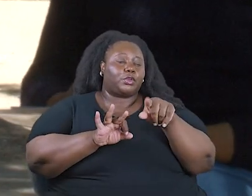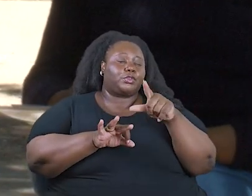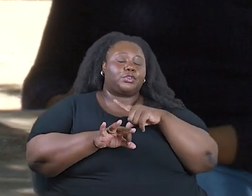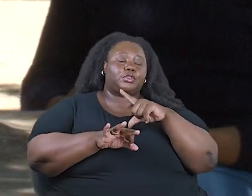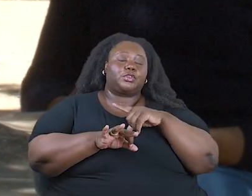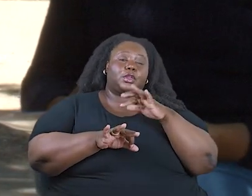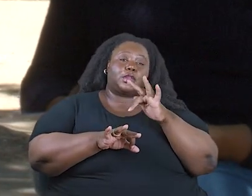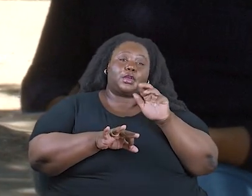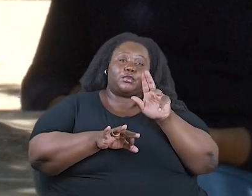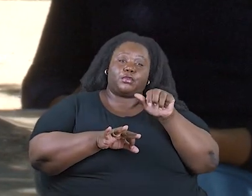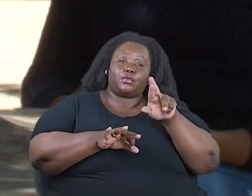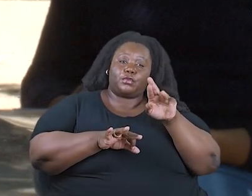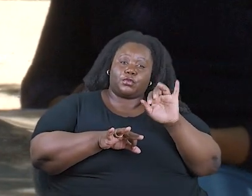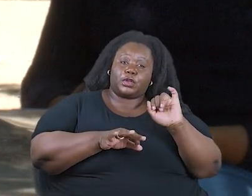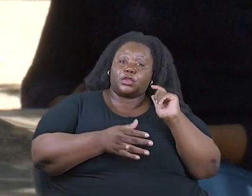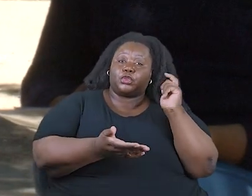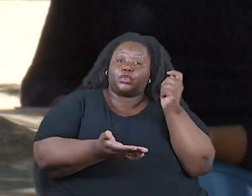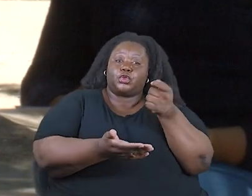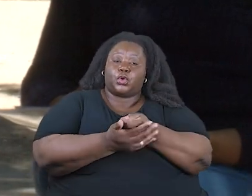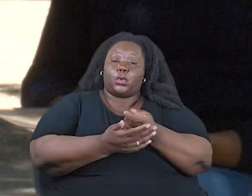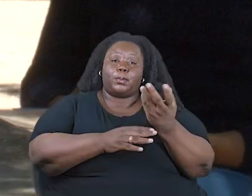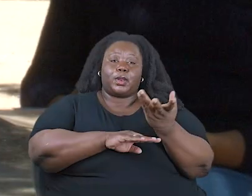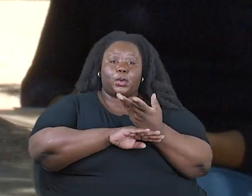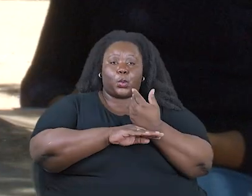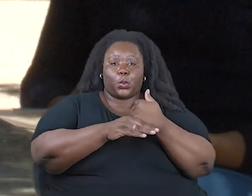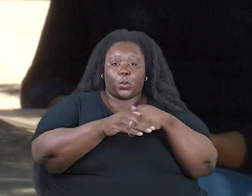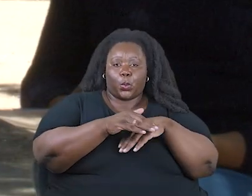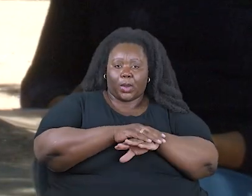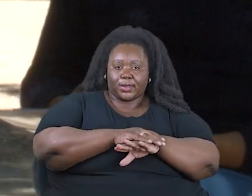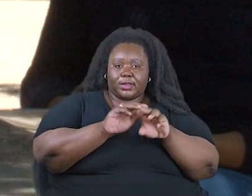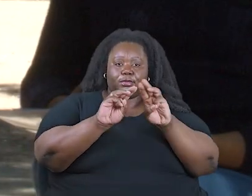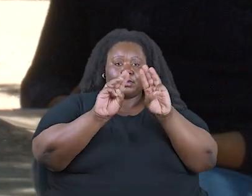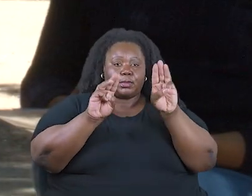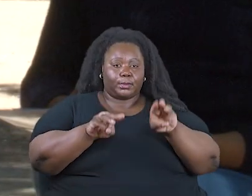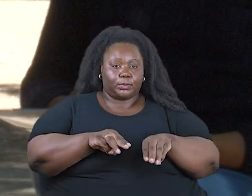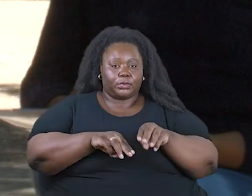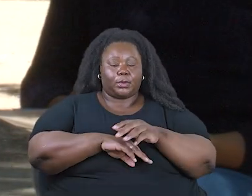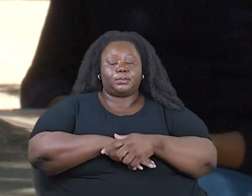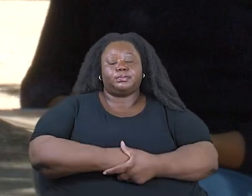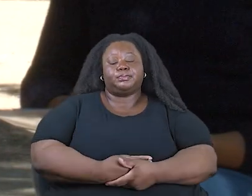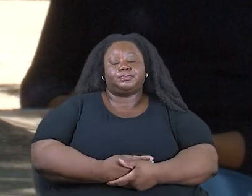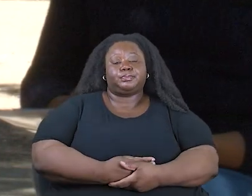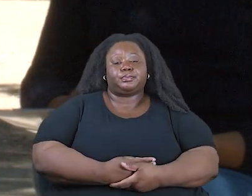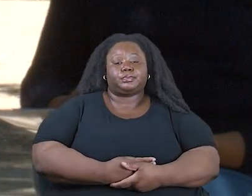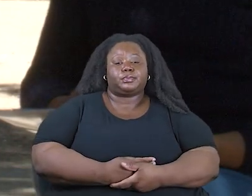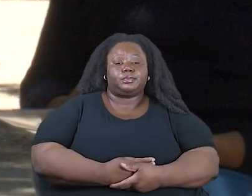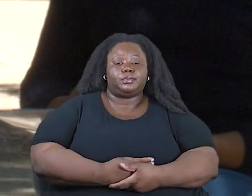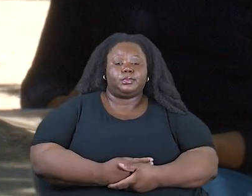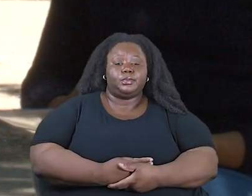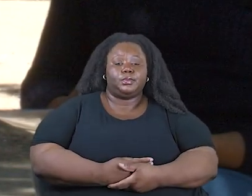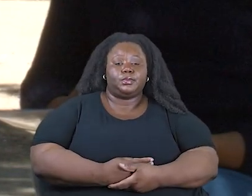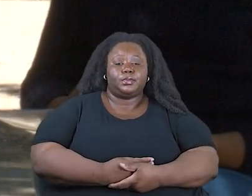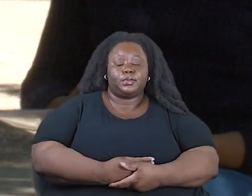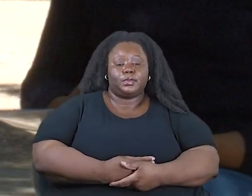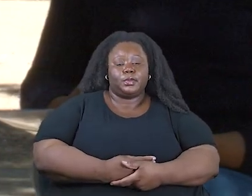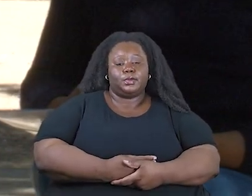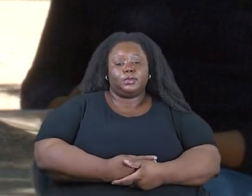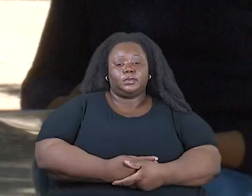de aquisição de acervos para museus, que era o Prêmio Marco Antônio Vilaça.